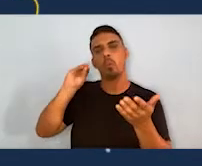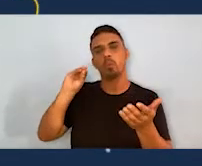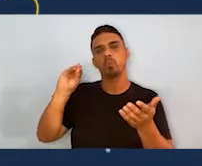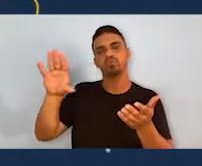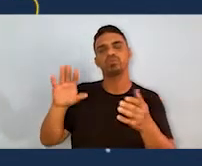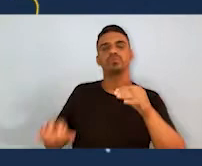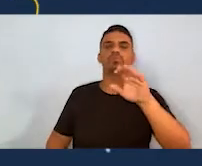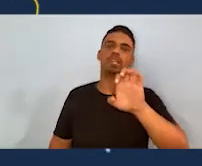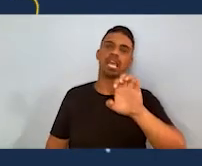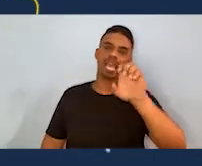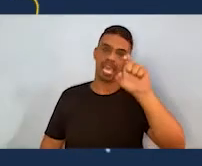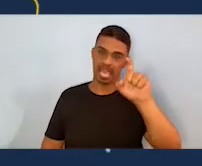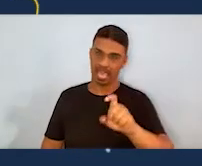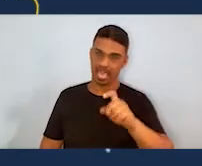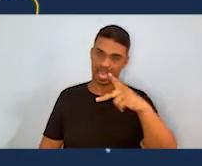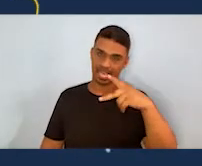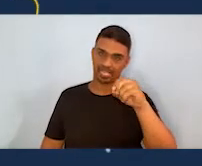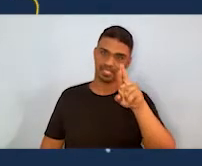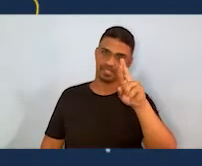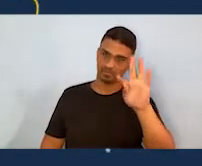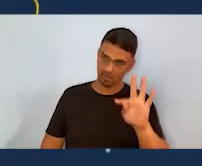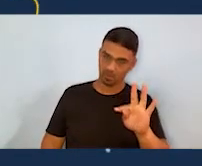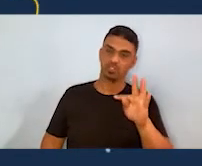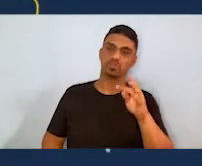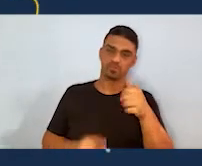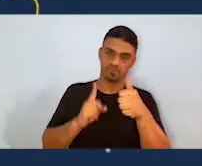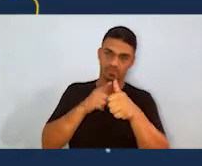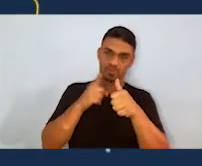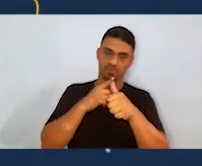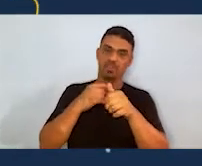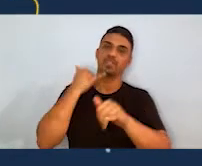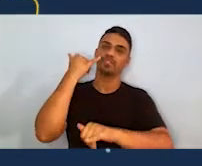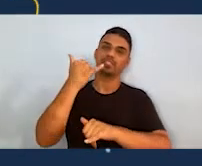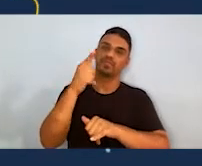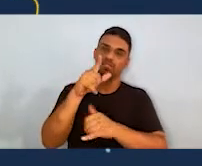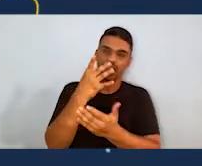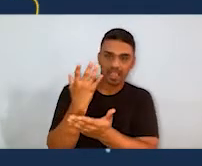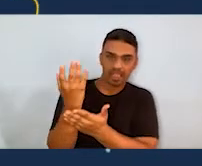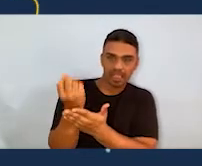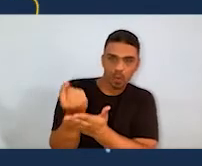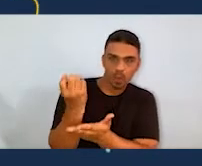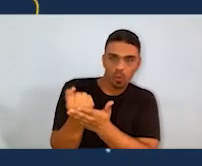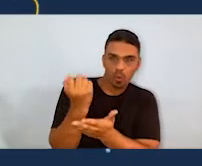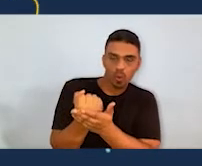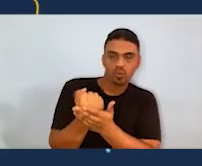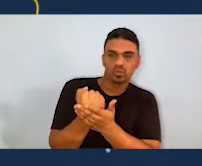vocês podem downloadar fazer como download como GIF animado.